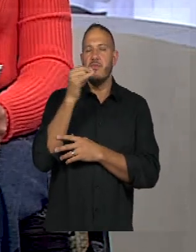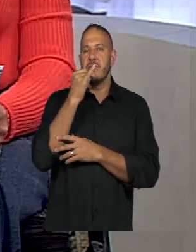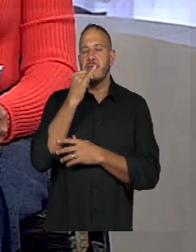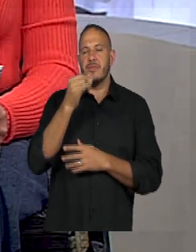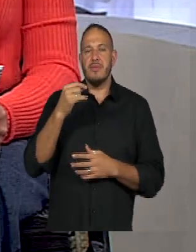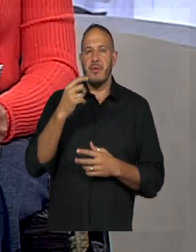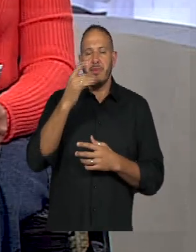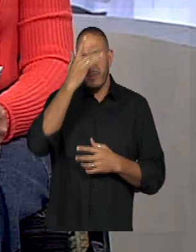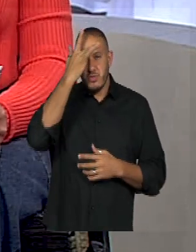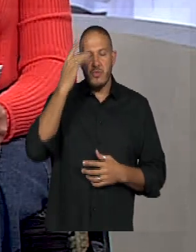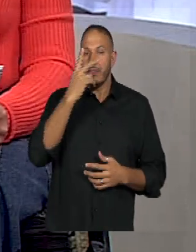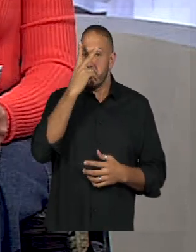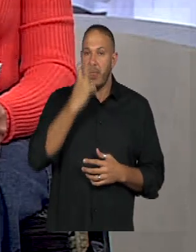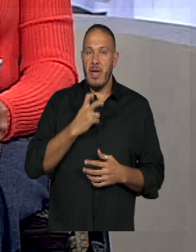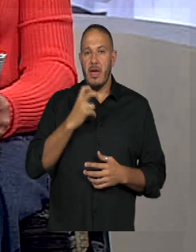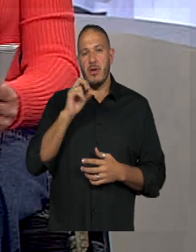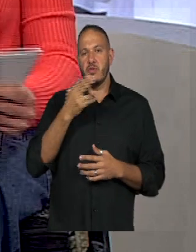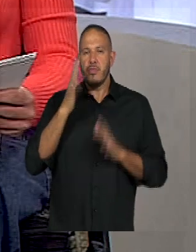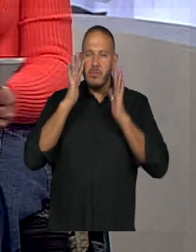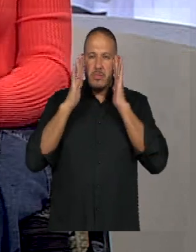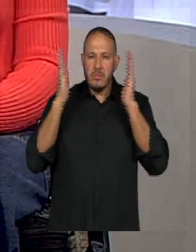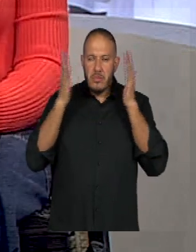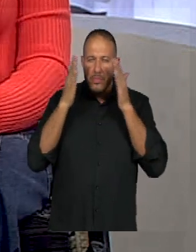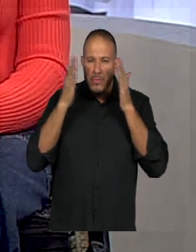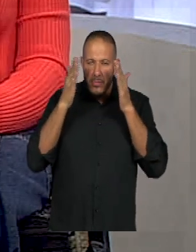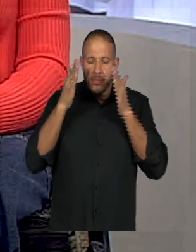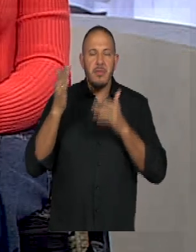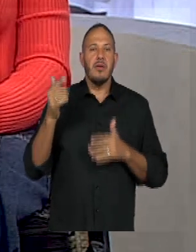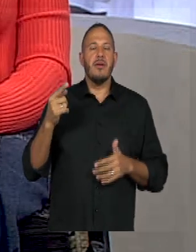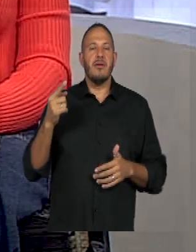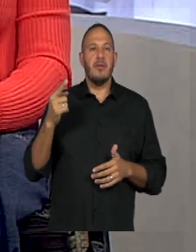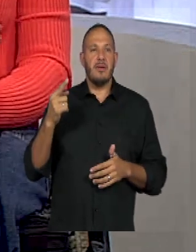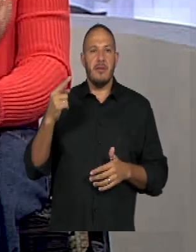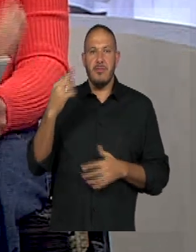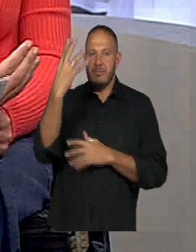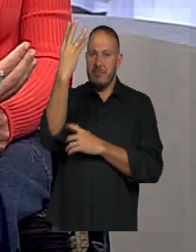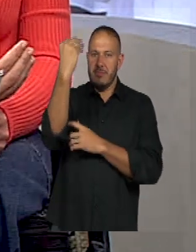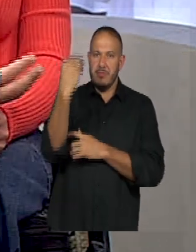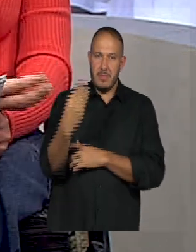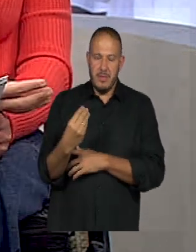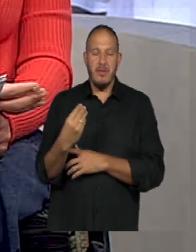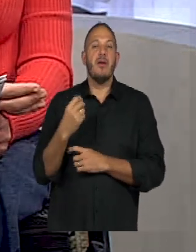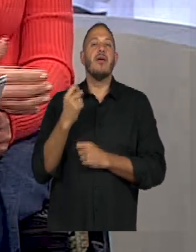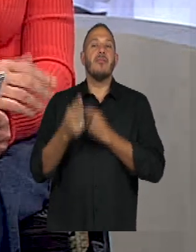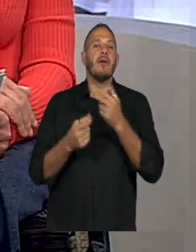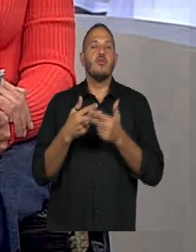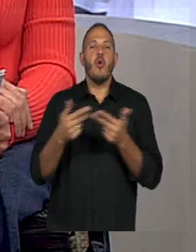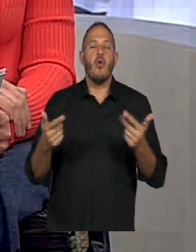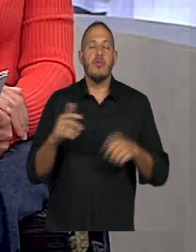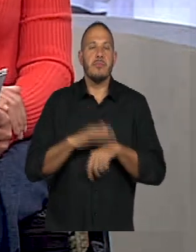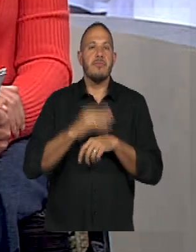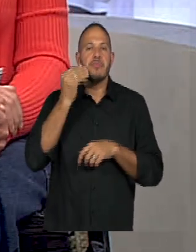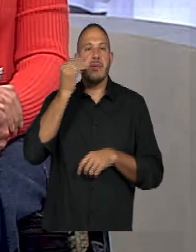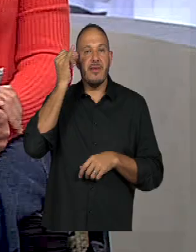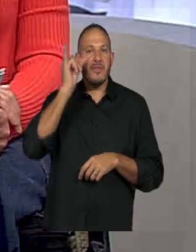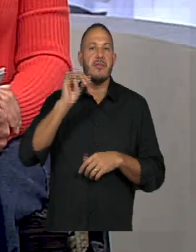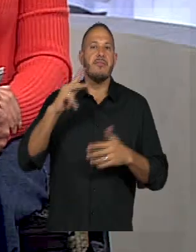baixa visão, enfim, deficiência visual. O que mais a gente pode destacar para prevenir os acidentes com pessoas com deficiência?